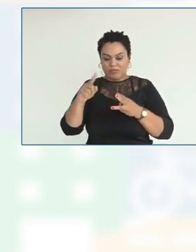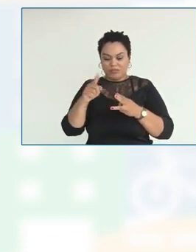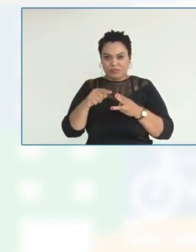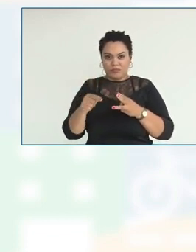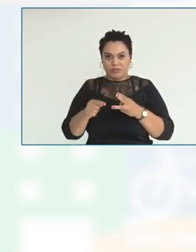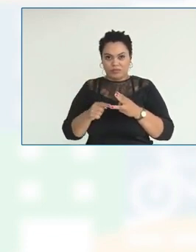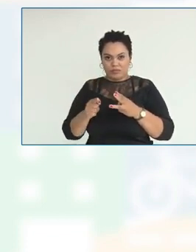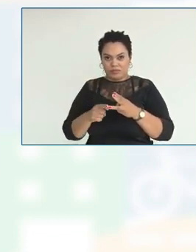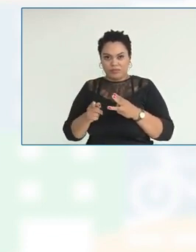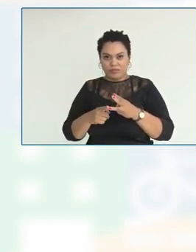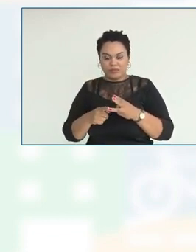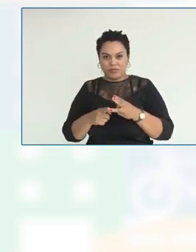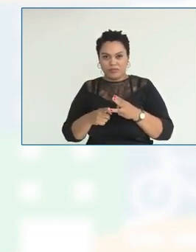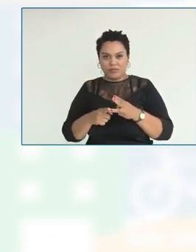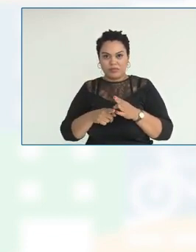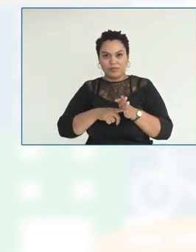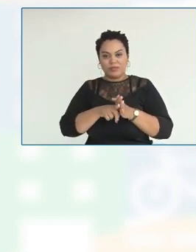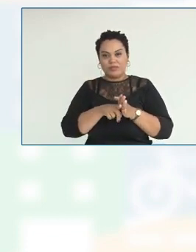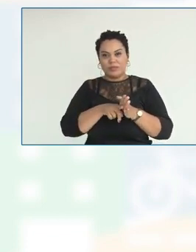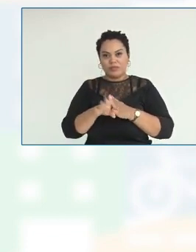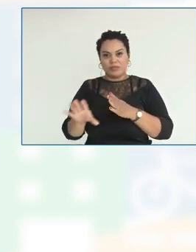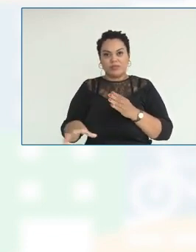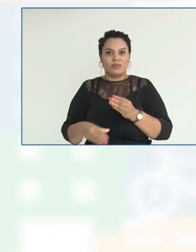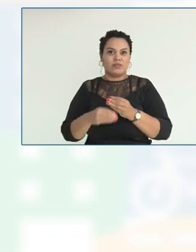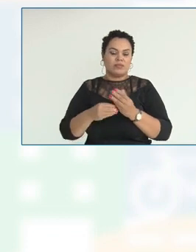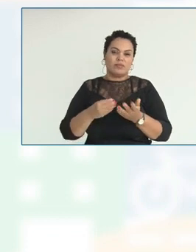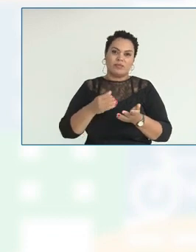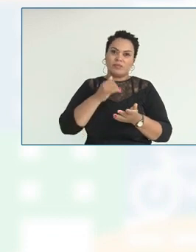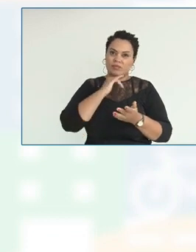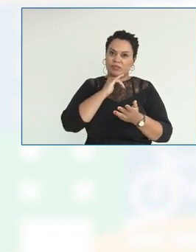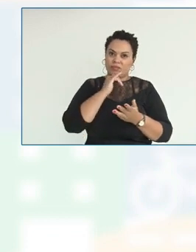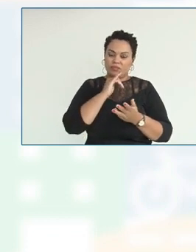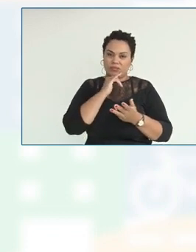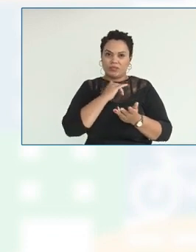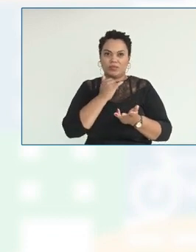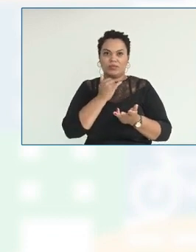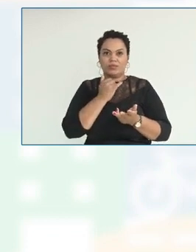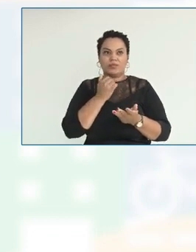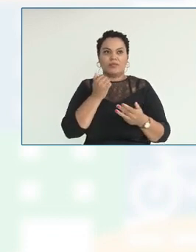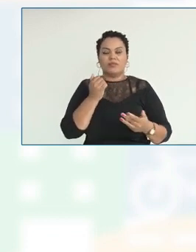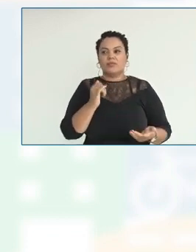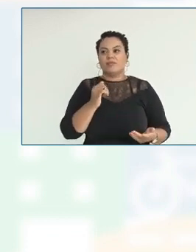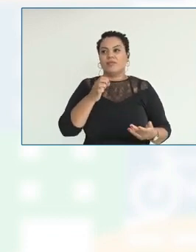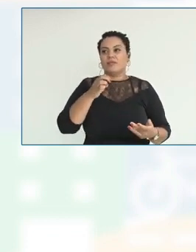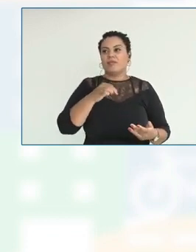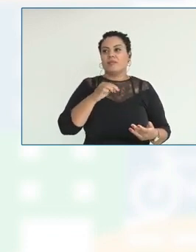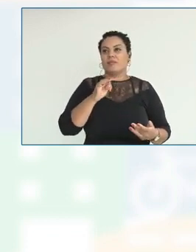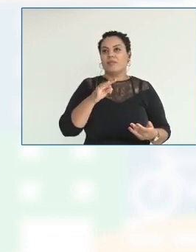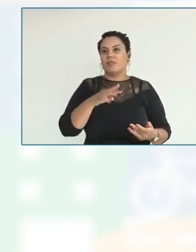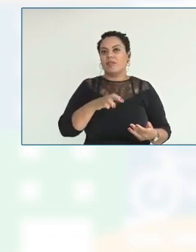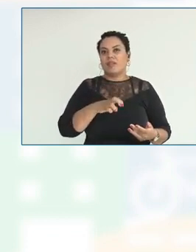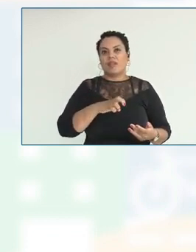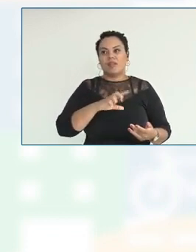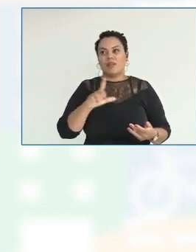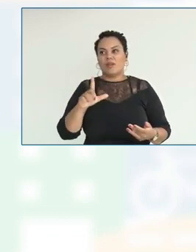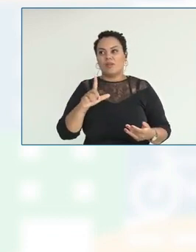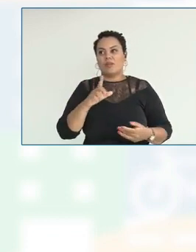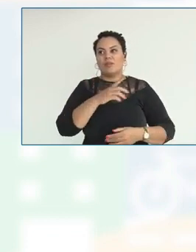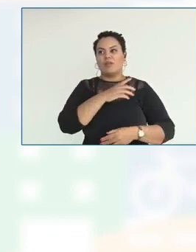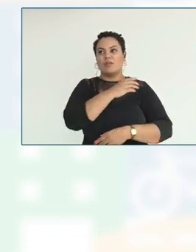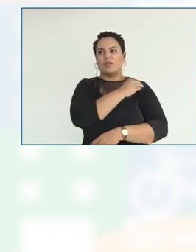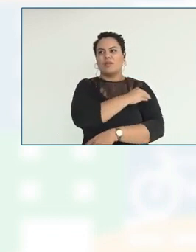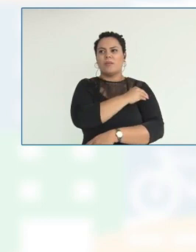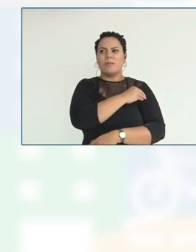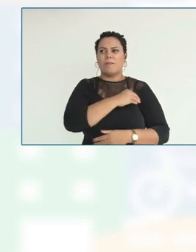investigação complementar. Um exemplo, uma suspeita de intoxicação por metanol, né, por álcool combustível, um exemplo,